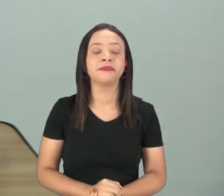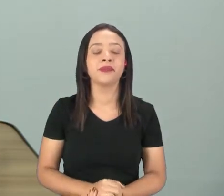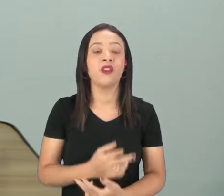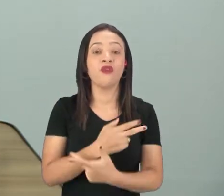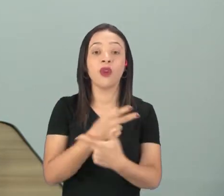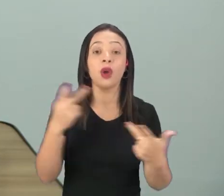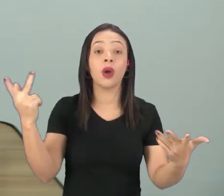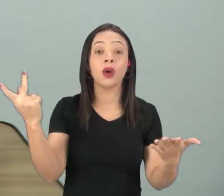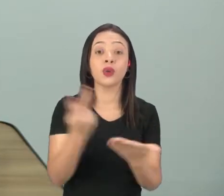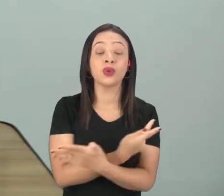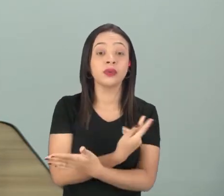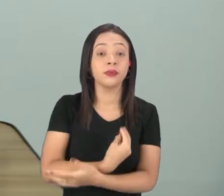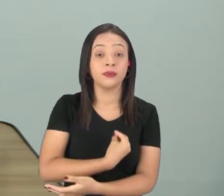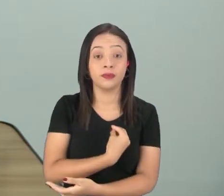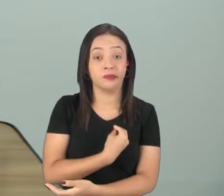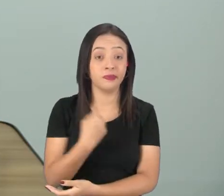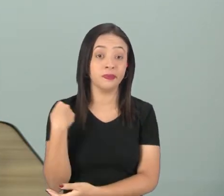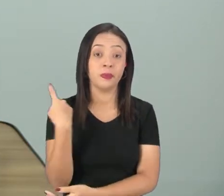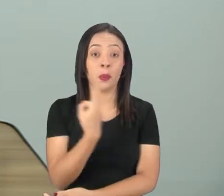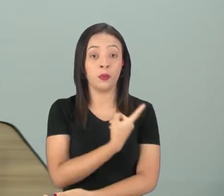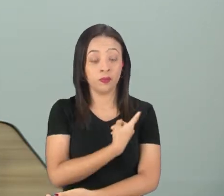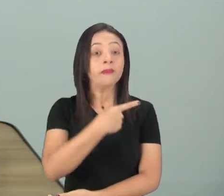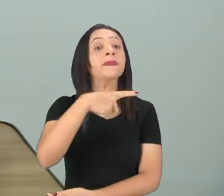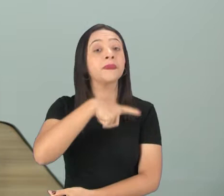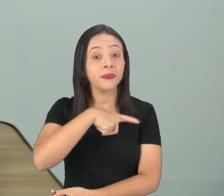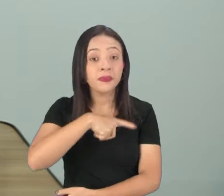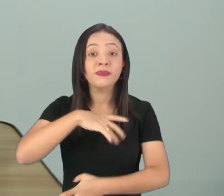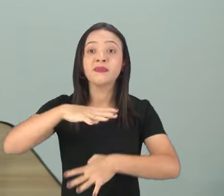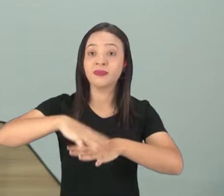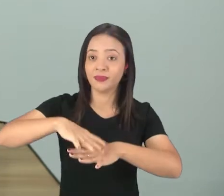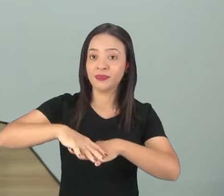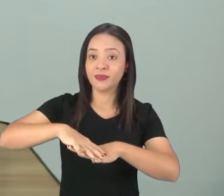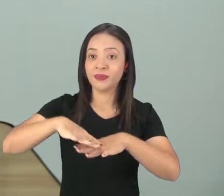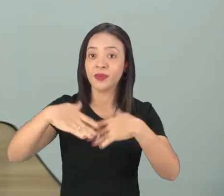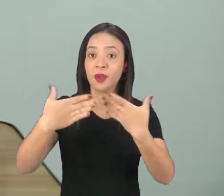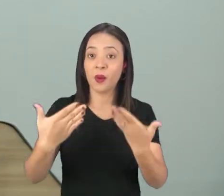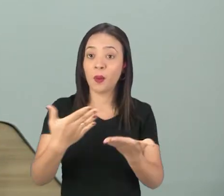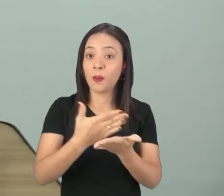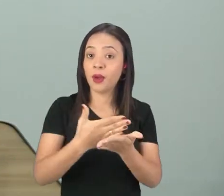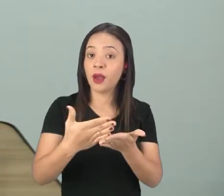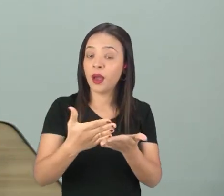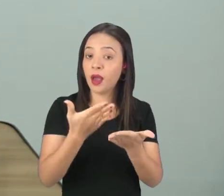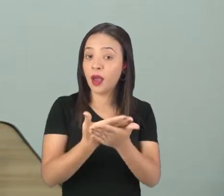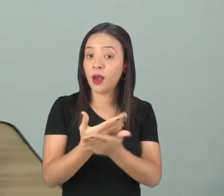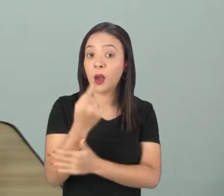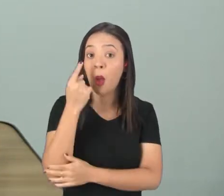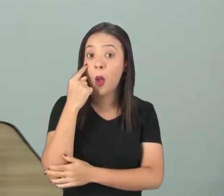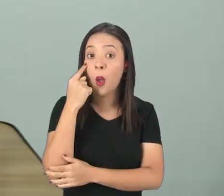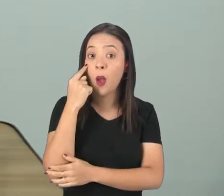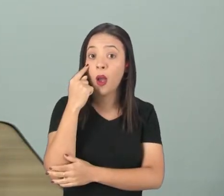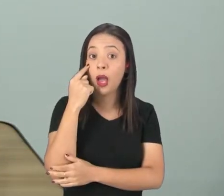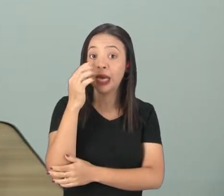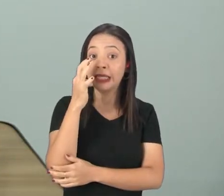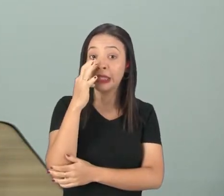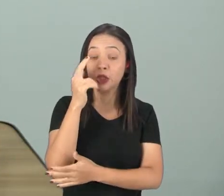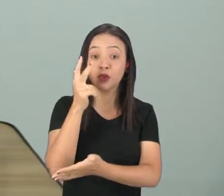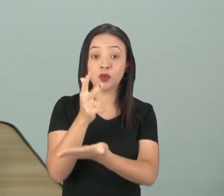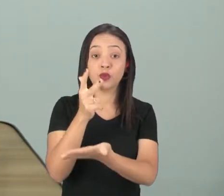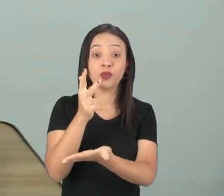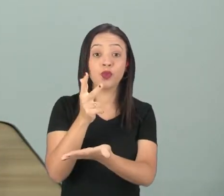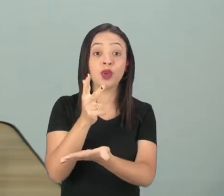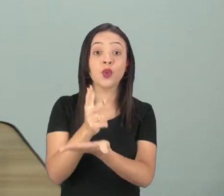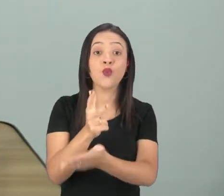nosso cotidiano ela está presente. Vamos iniciar nossa aula até acompanhando um vídeo para você relembrar